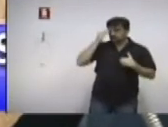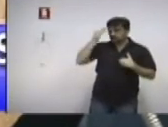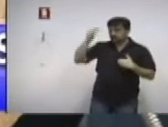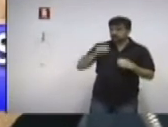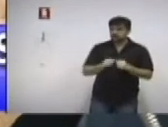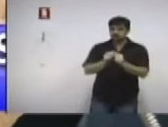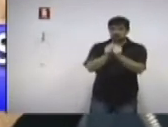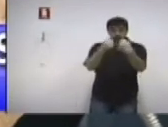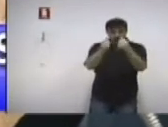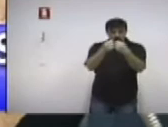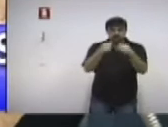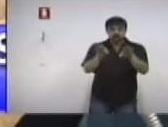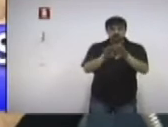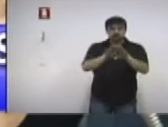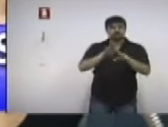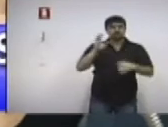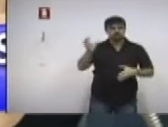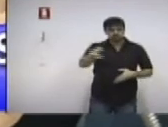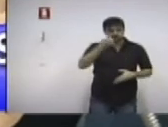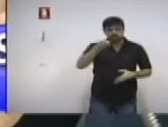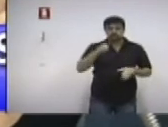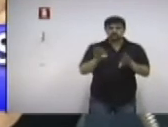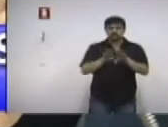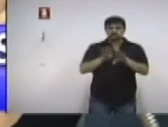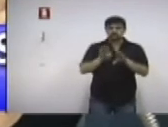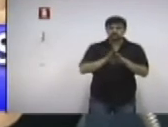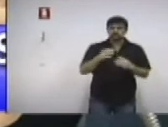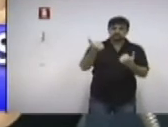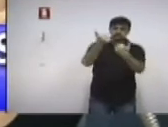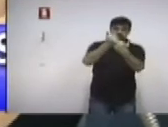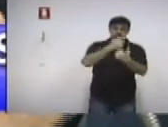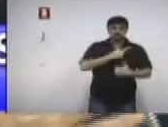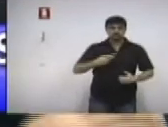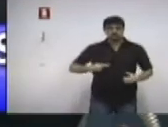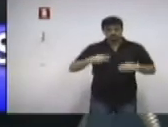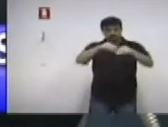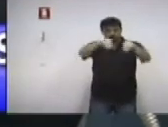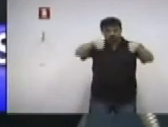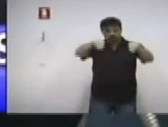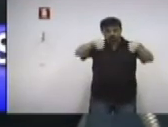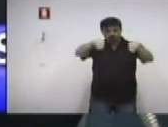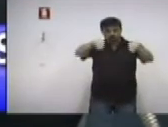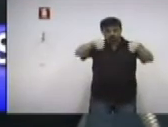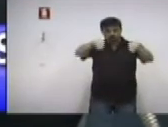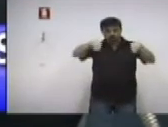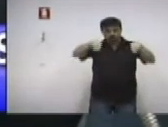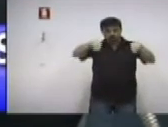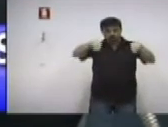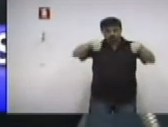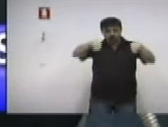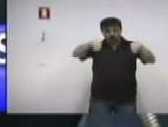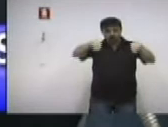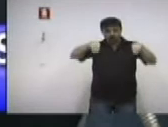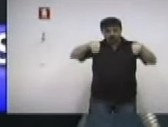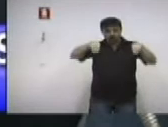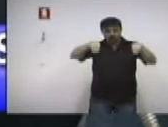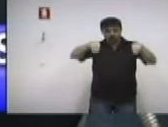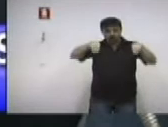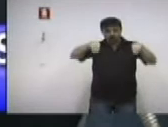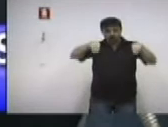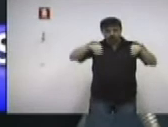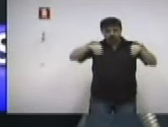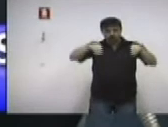Marquinho Fiorella 2º secretário seguir o vice-presidente Danilo Barros por tudo que nós passamos juntos este ano o